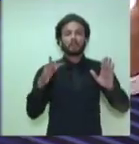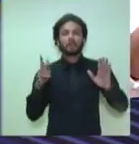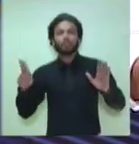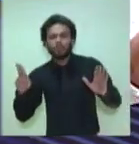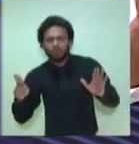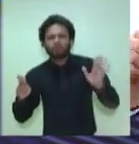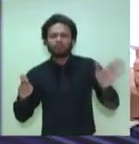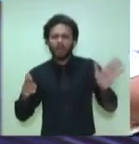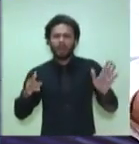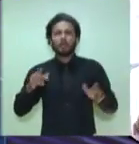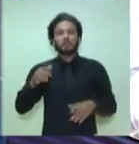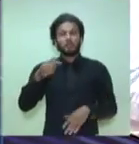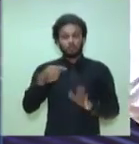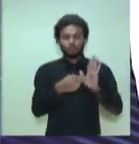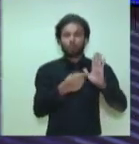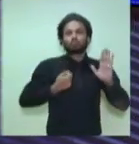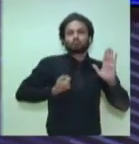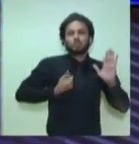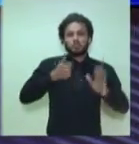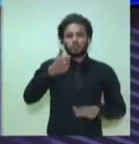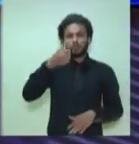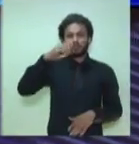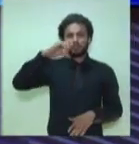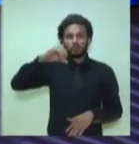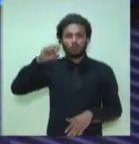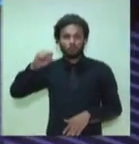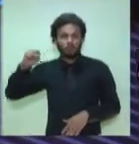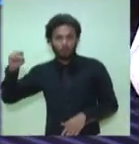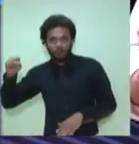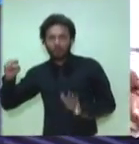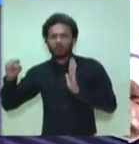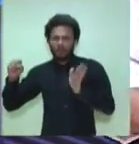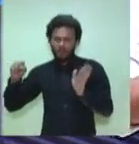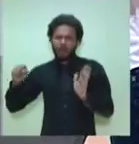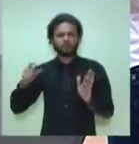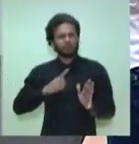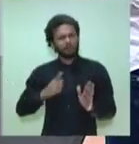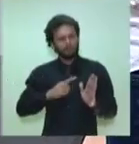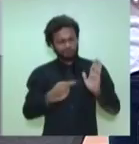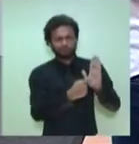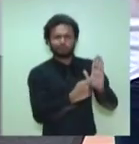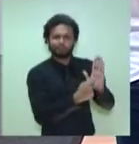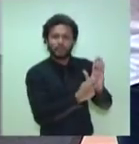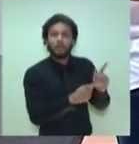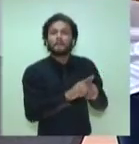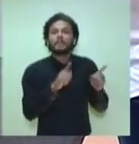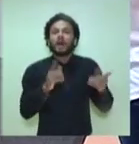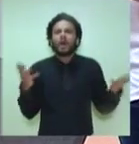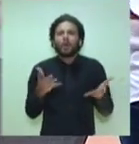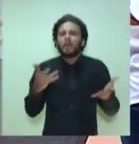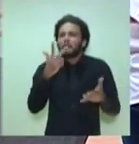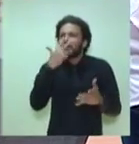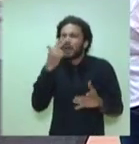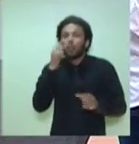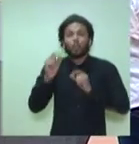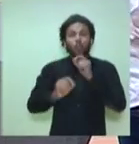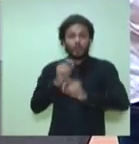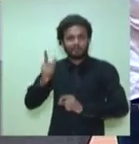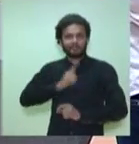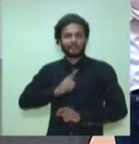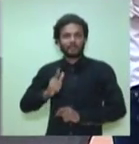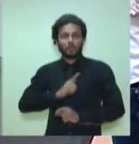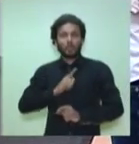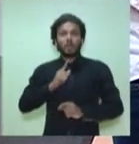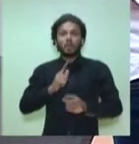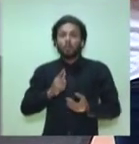lei 1988, que não houve até agora. Agora, inclusive, há um cometimento de um crime eleitoral grave, porque há